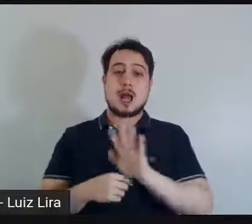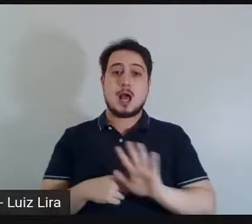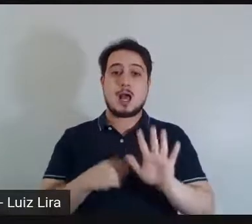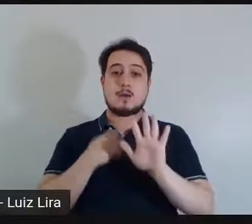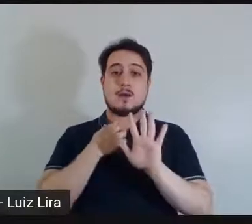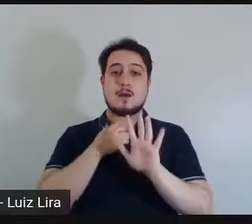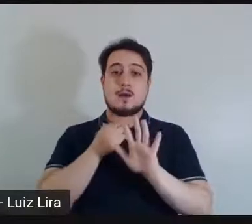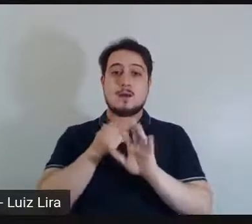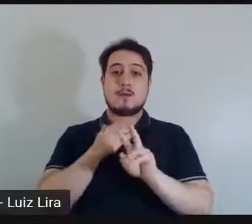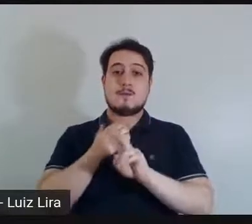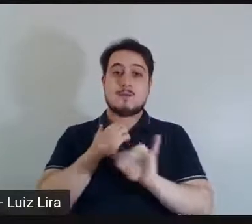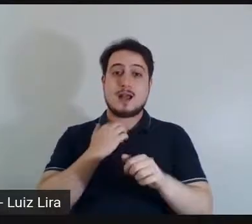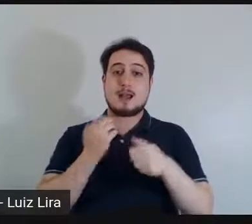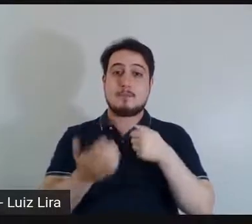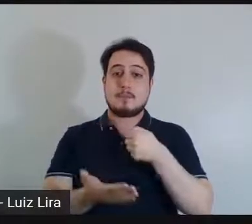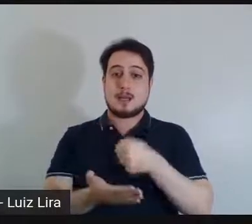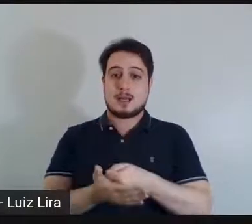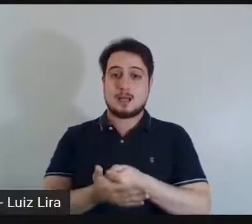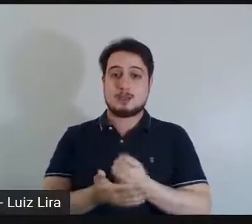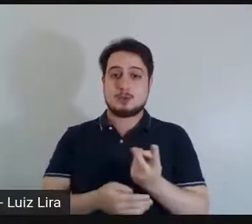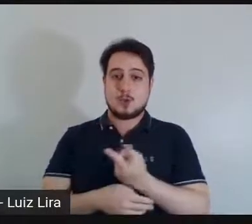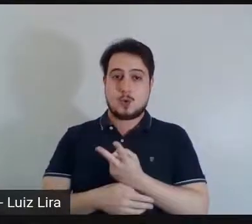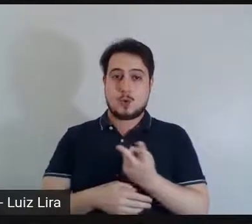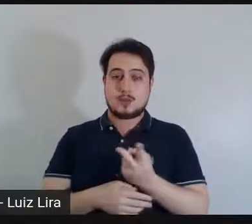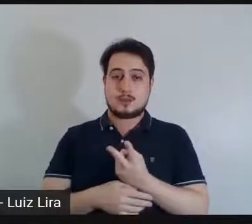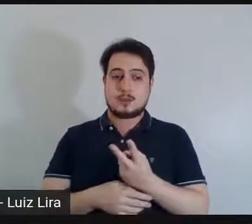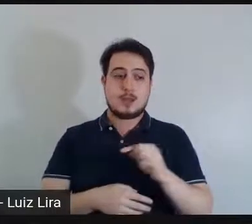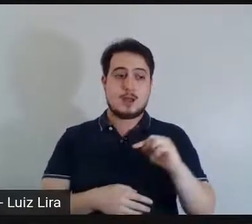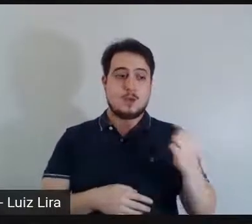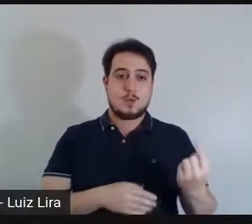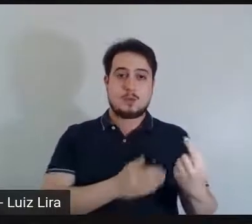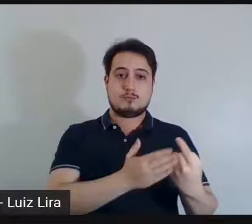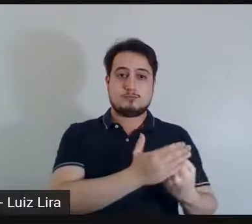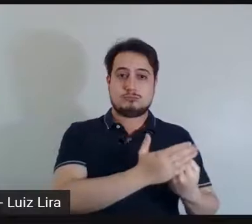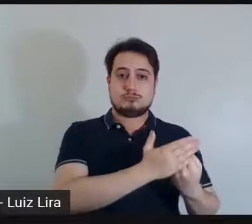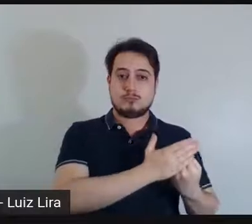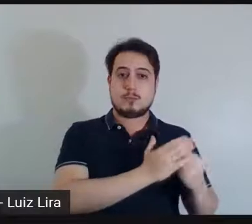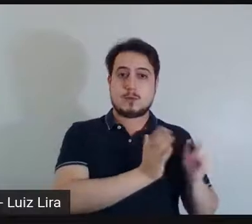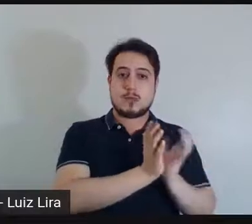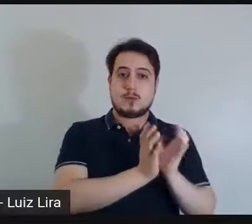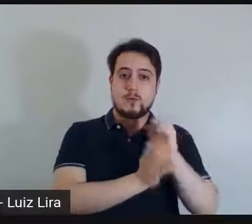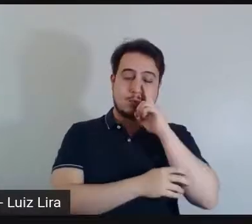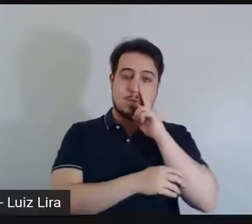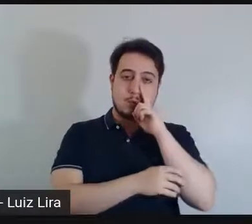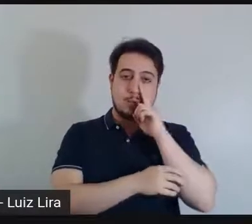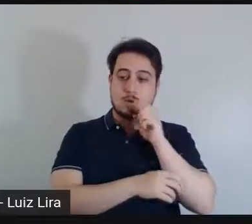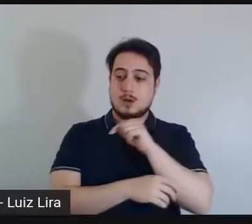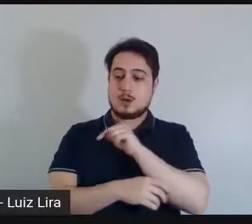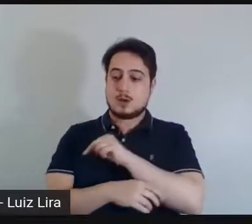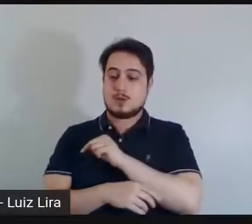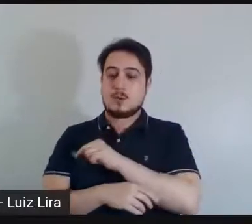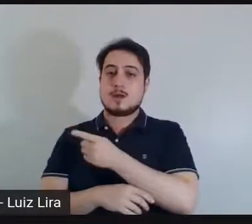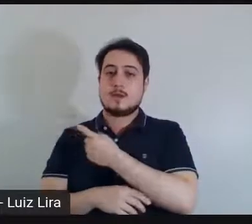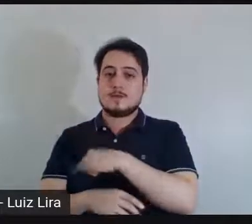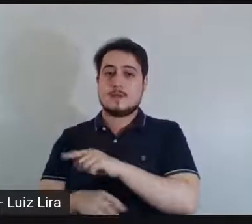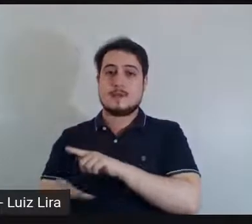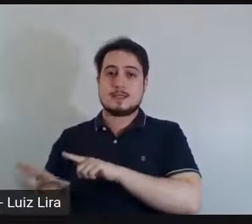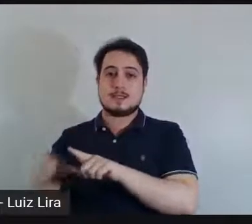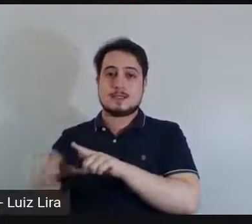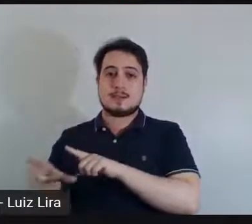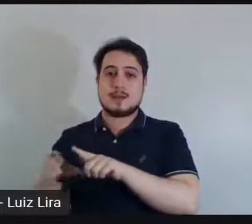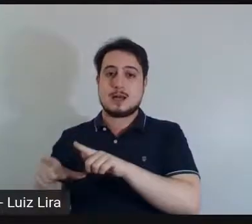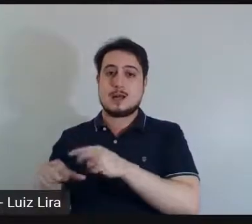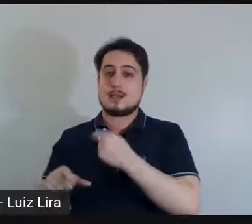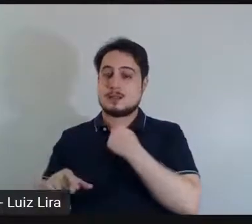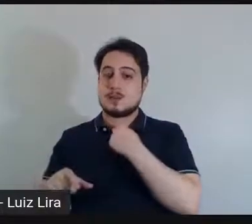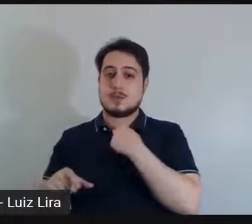pagar 2 empregados, um que está afastado, que é do grupo de risco, e um que vai vir trabalhar, que não pode ser